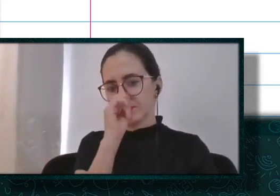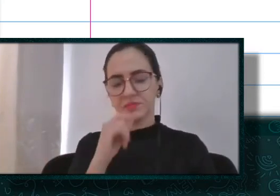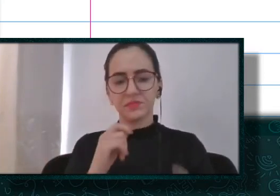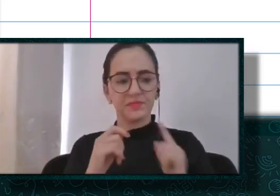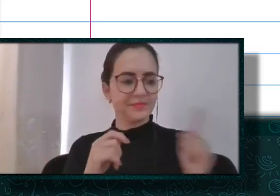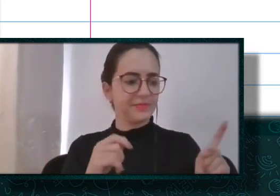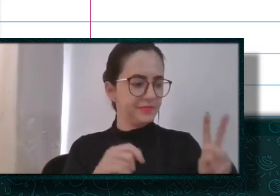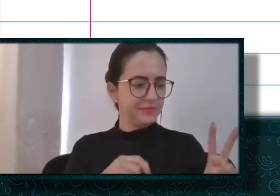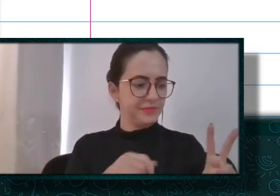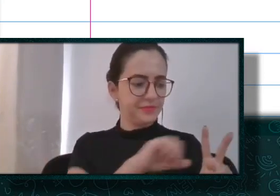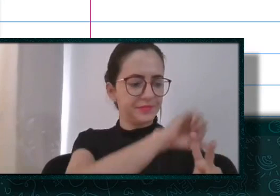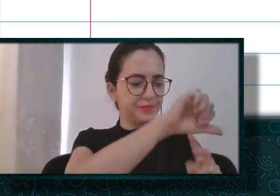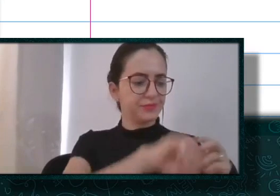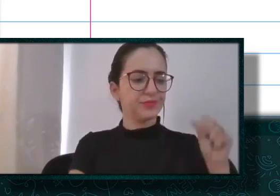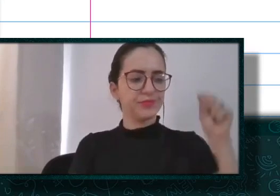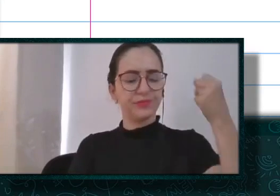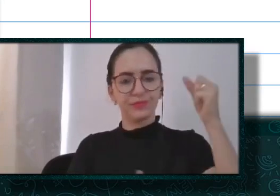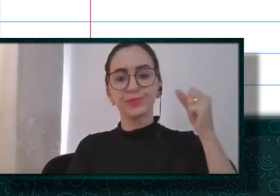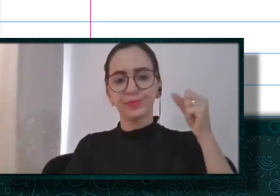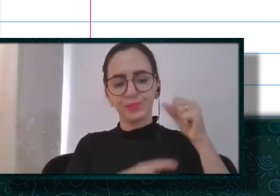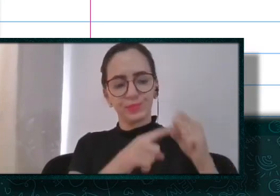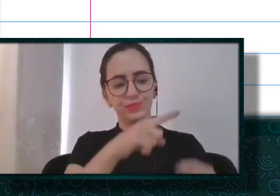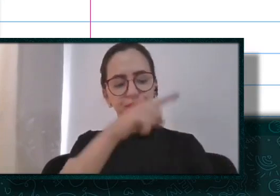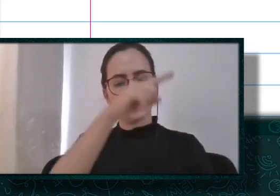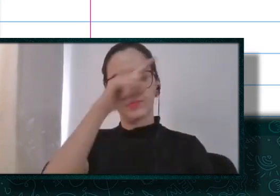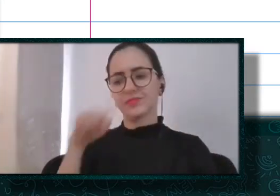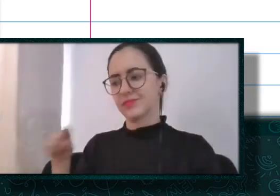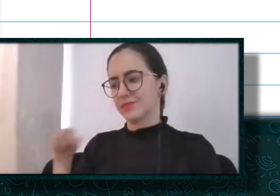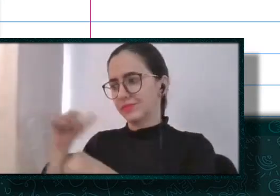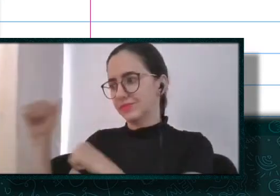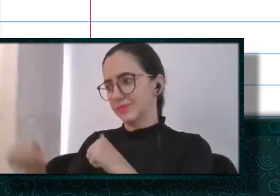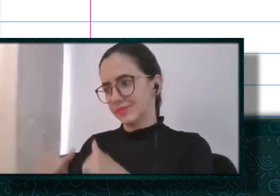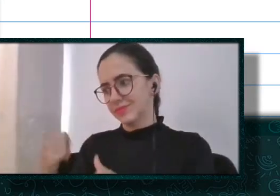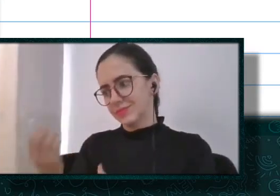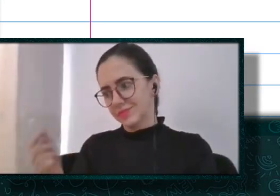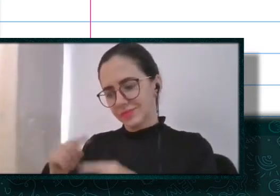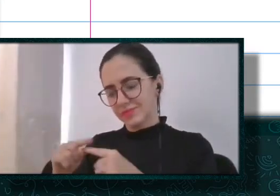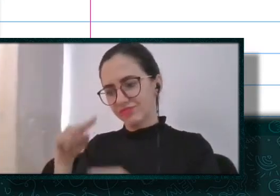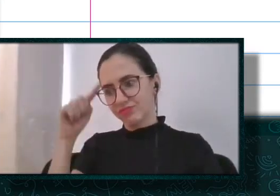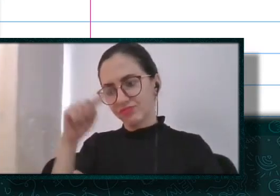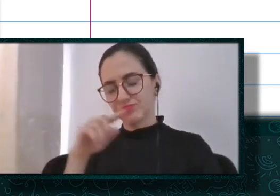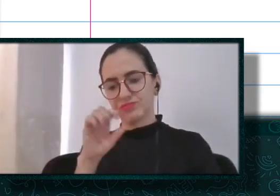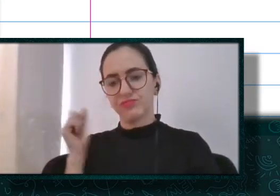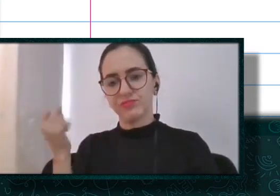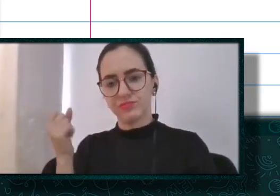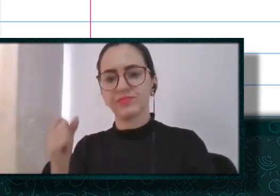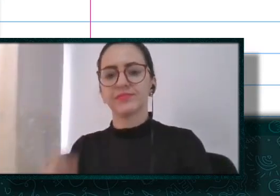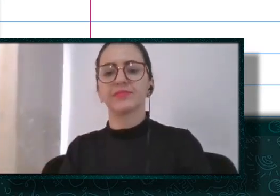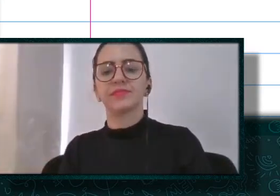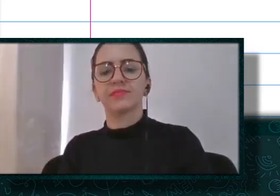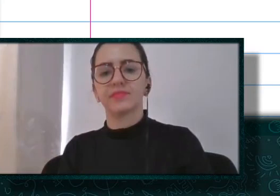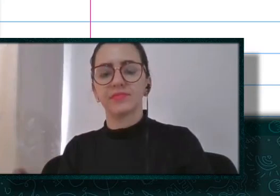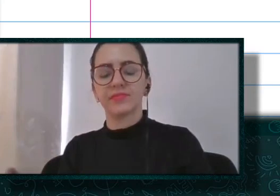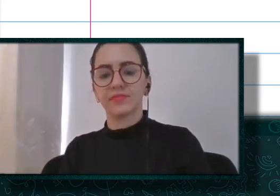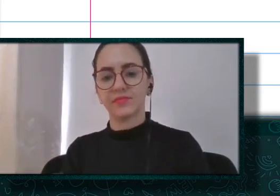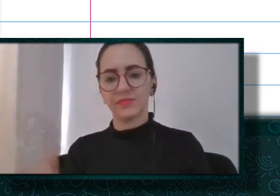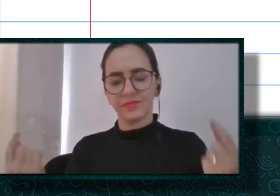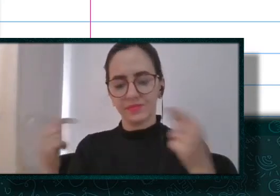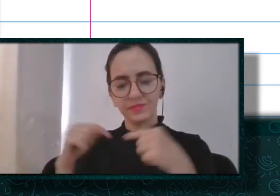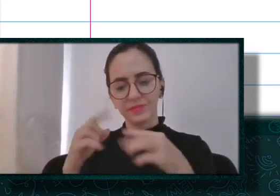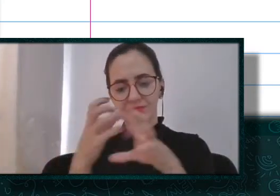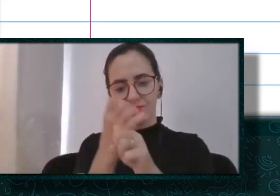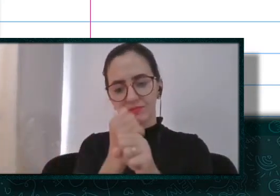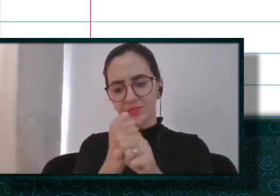na hora de calcular, eu tenho que calcular a concentração final da solução A e a concentração final da solução